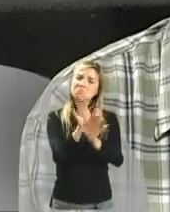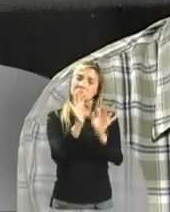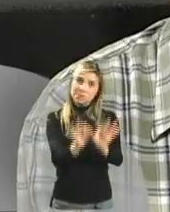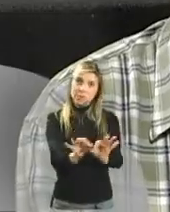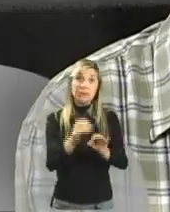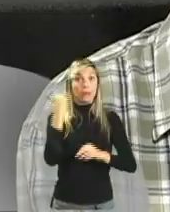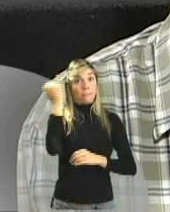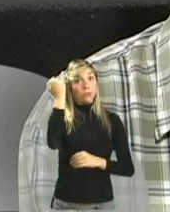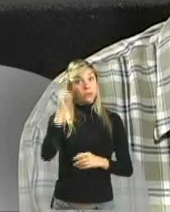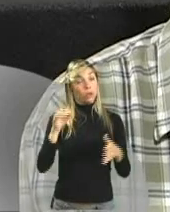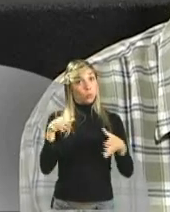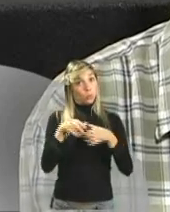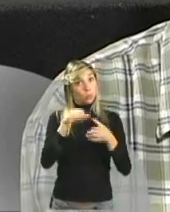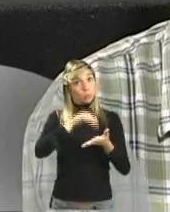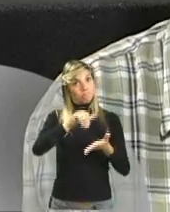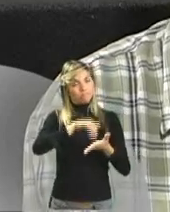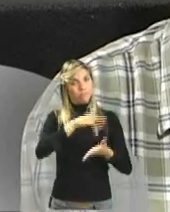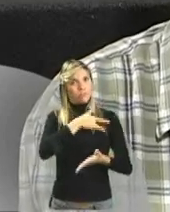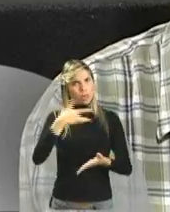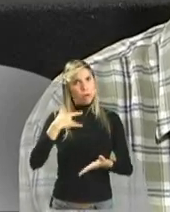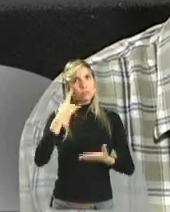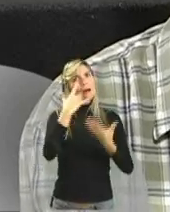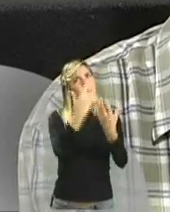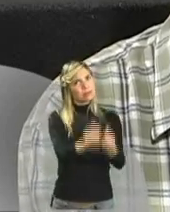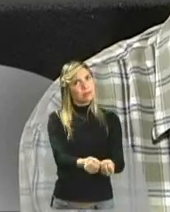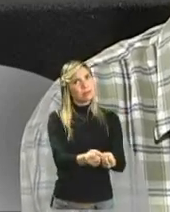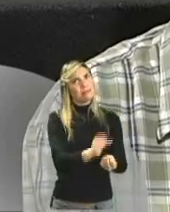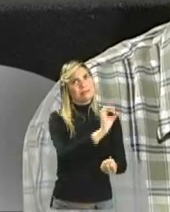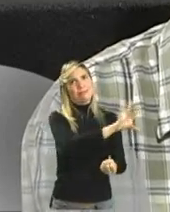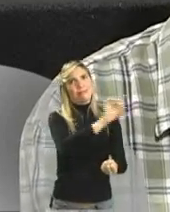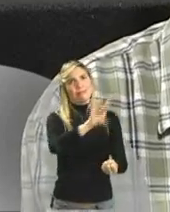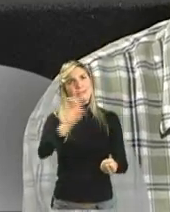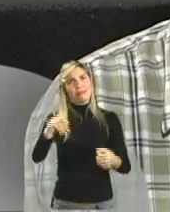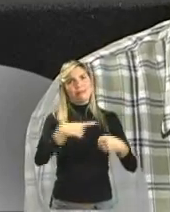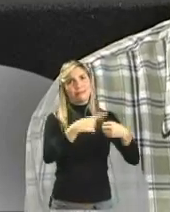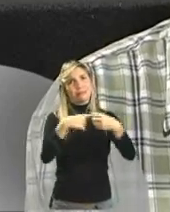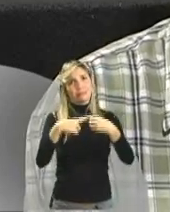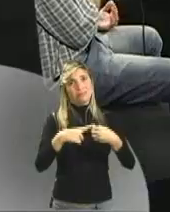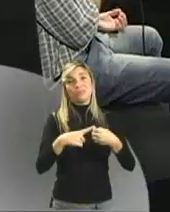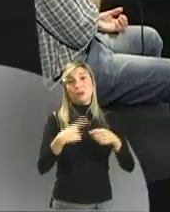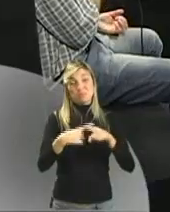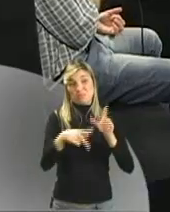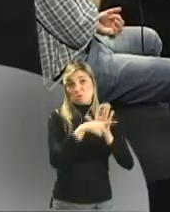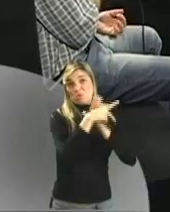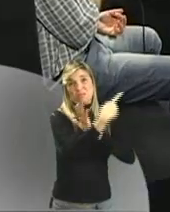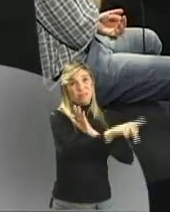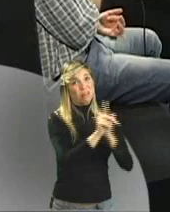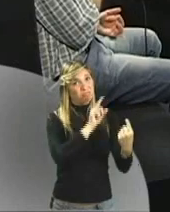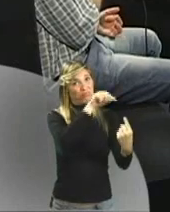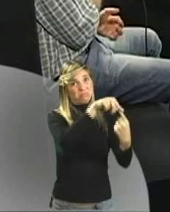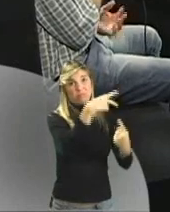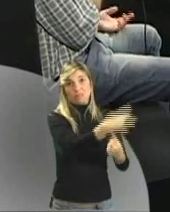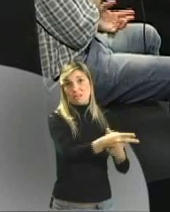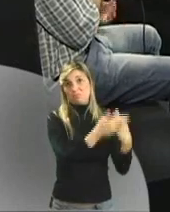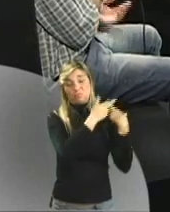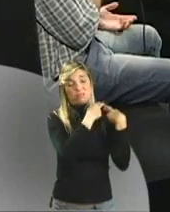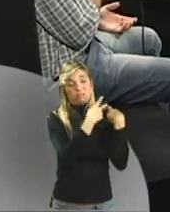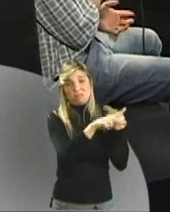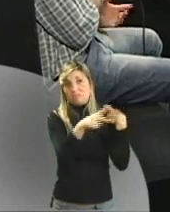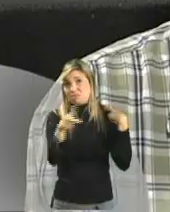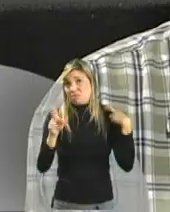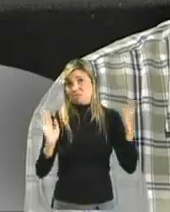ideal é que a Secretaria de Saúde assuma isso cada vez mais como dela e que possa